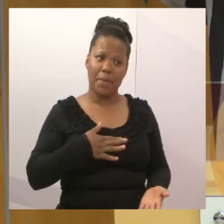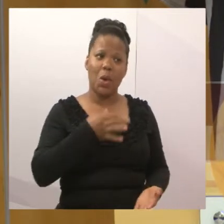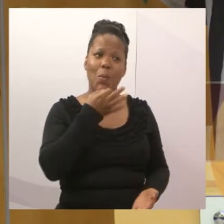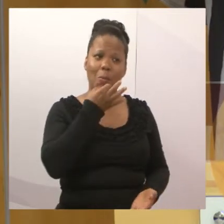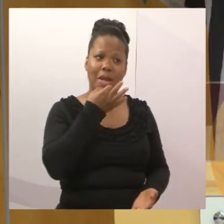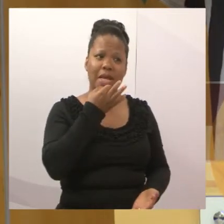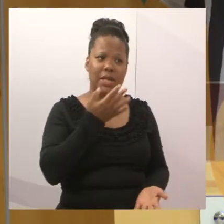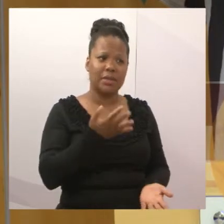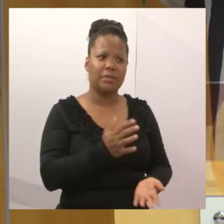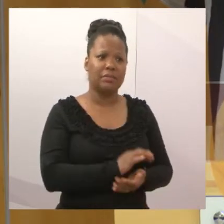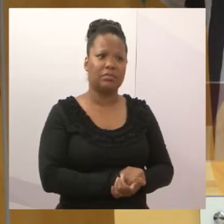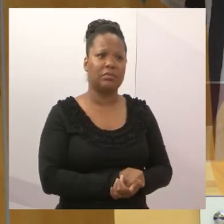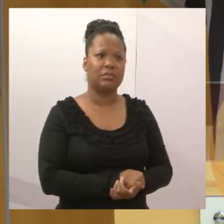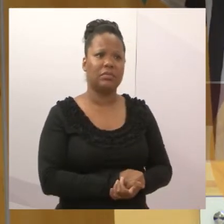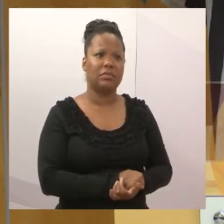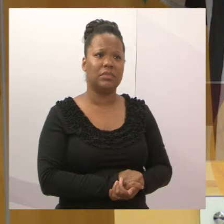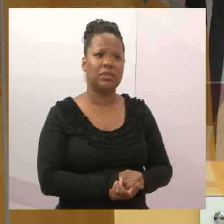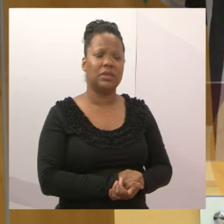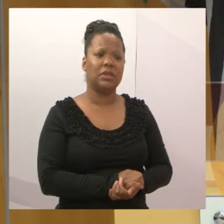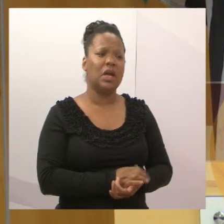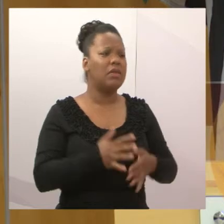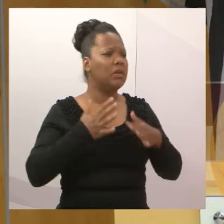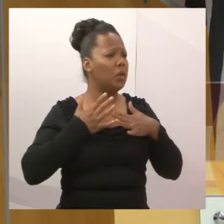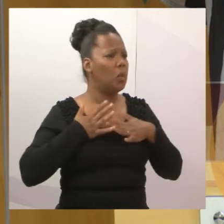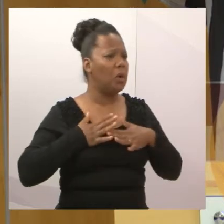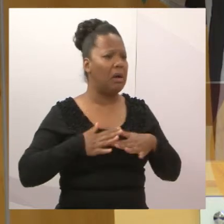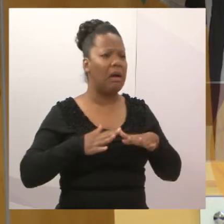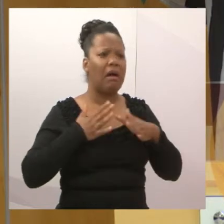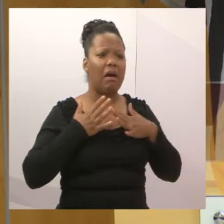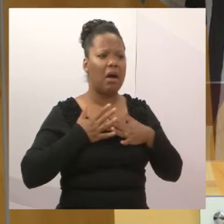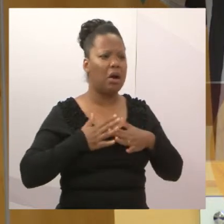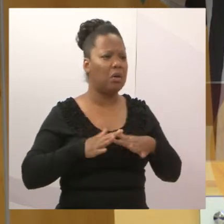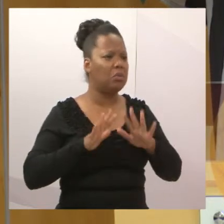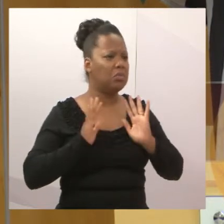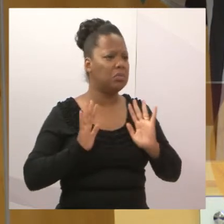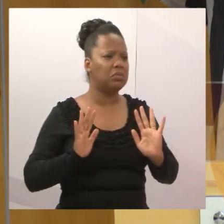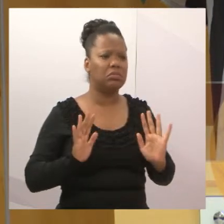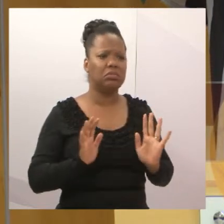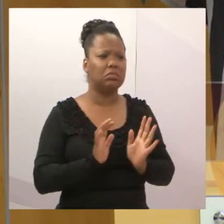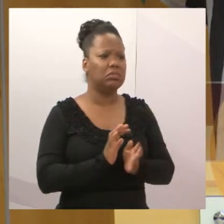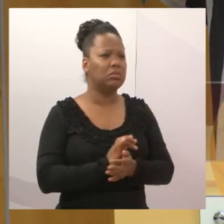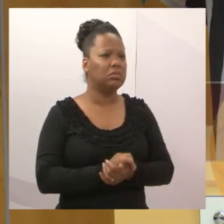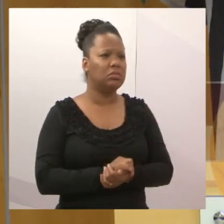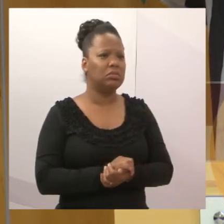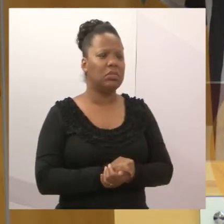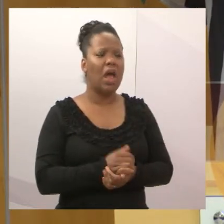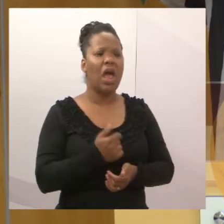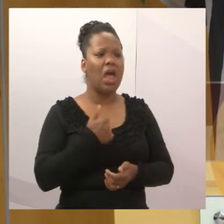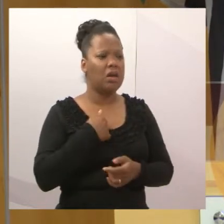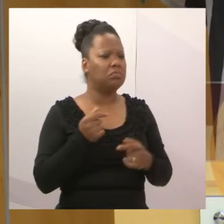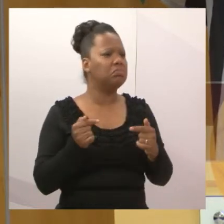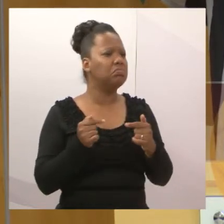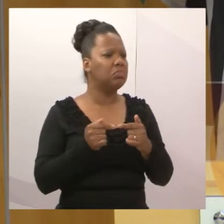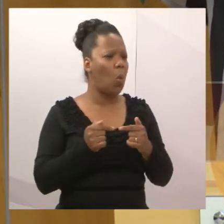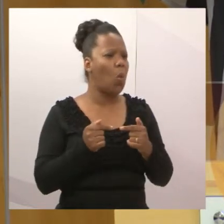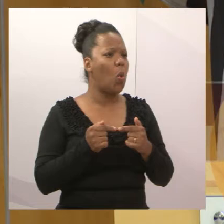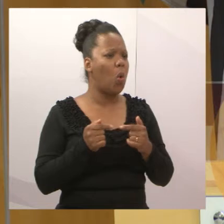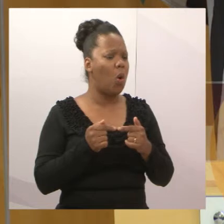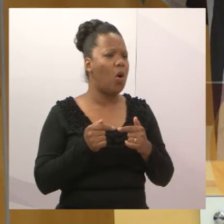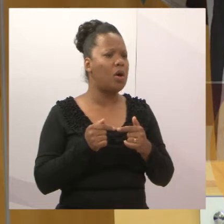opinião. Eu fico bem tranquilo para falar, desde o início desse processo, sou a favor aí